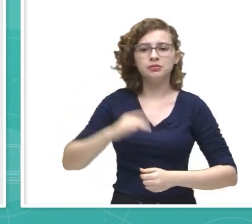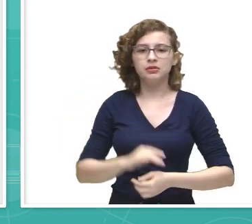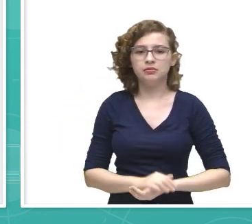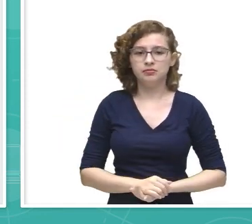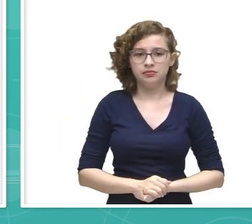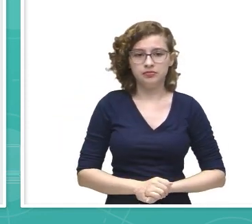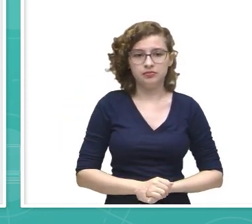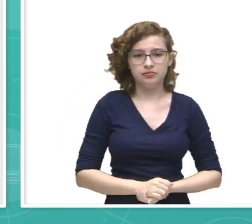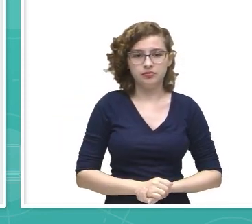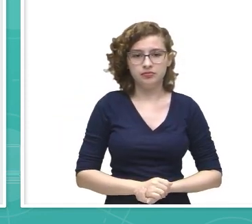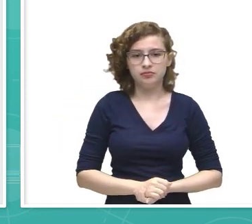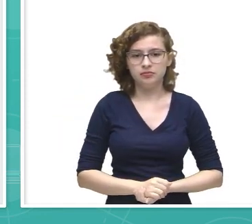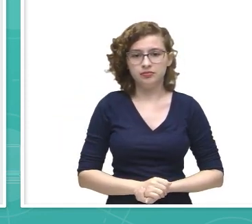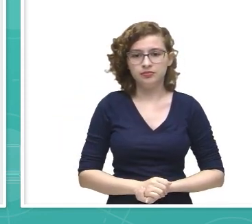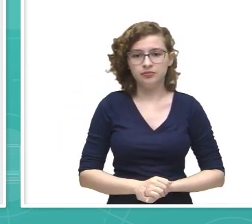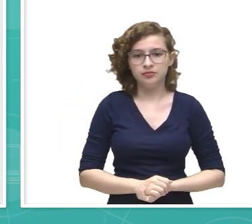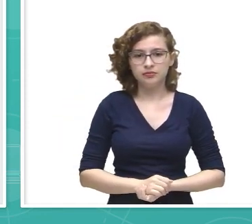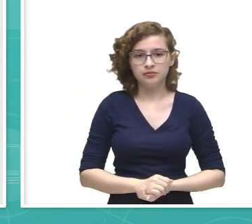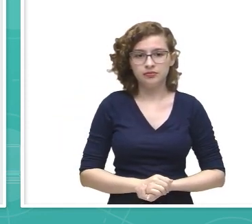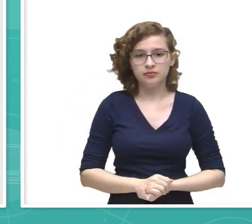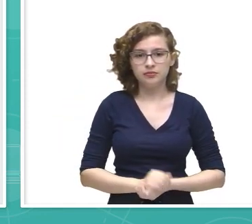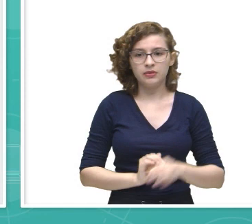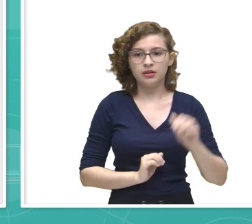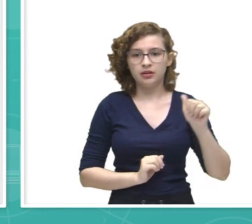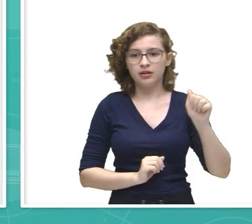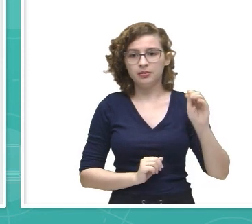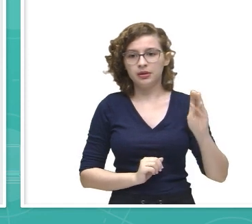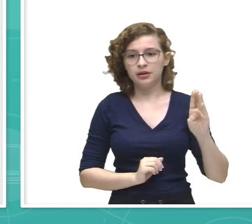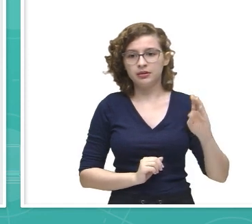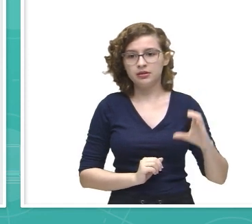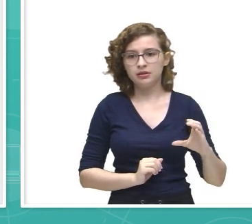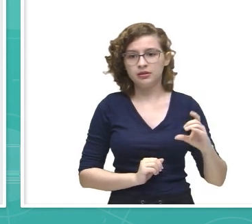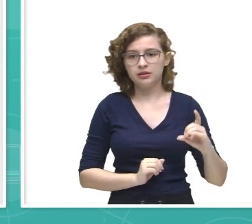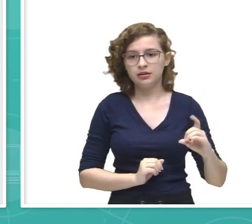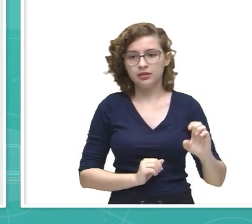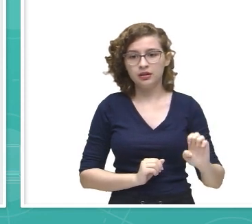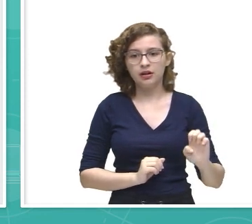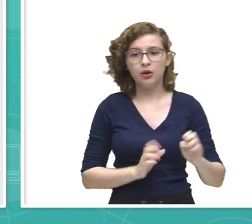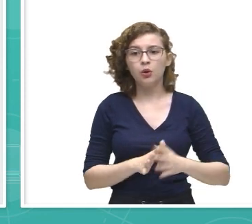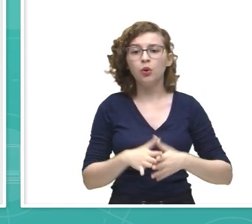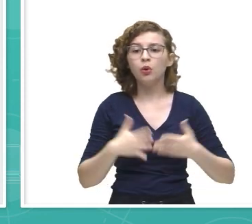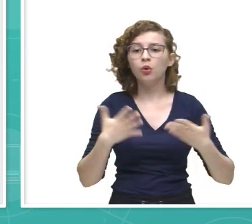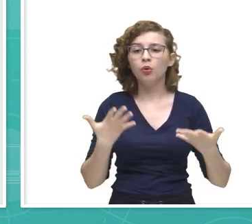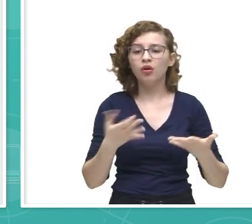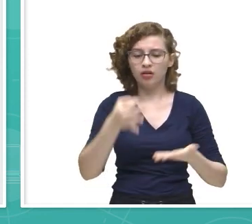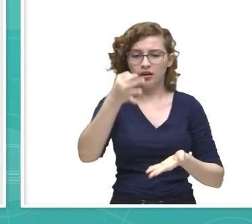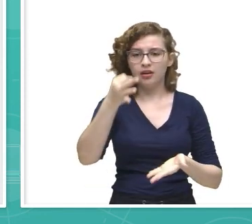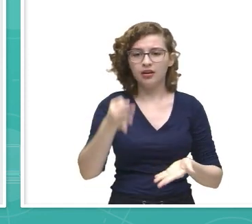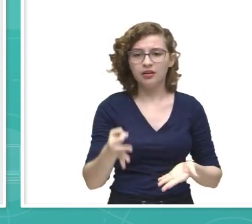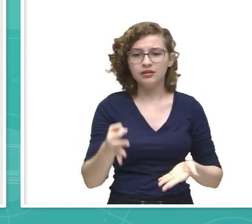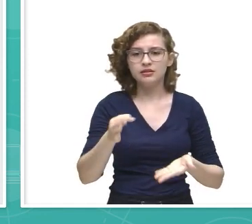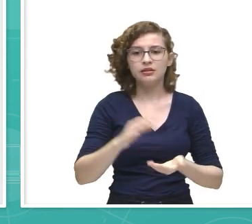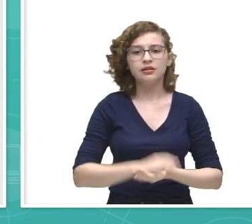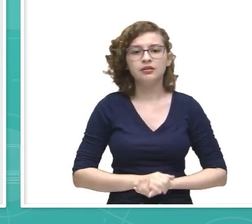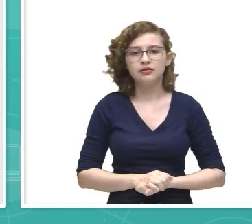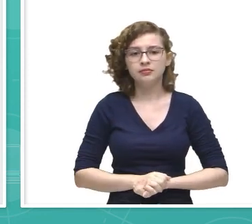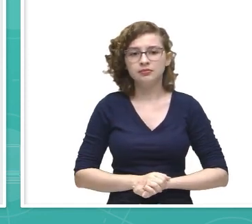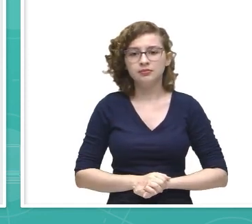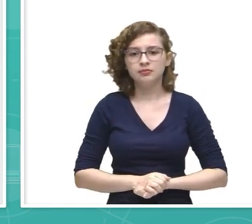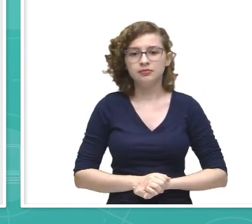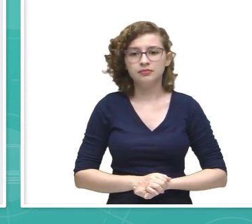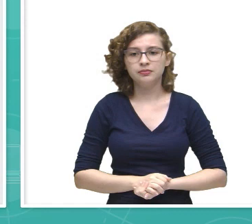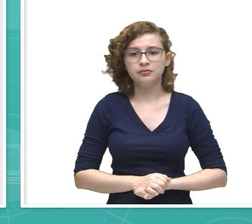as opções que foram colocadas para vocês. A opção que mais corresponde, gabarito, por favor,